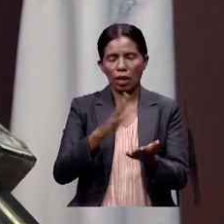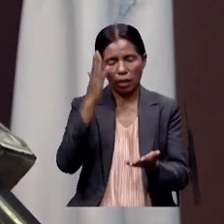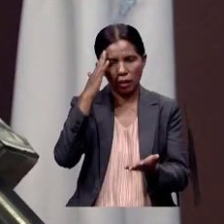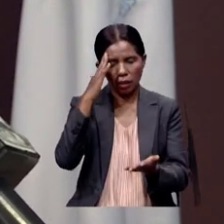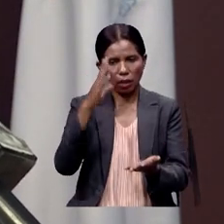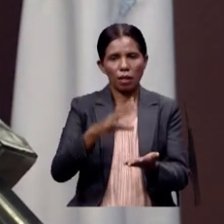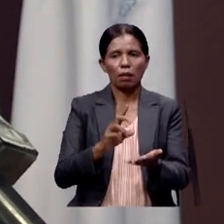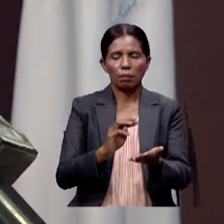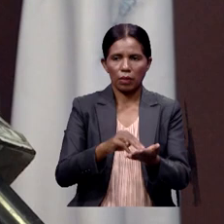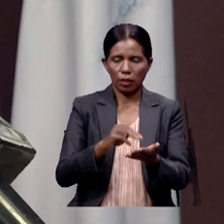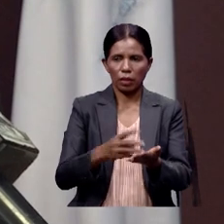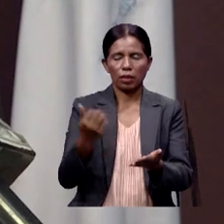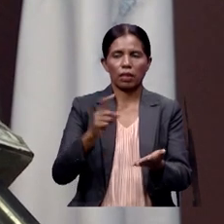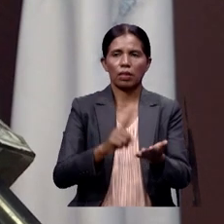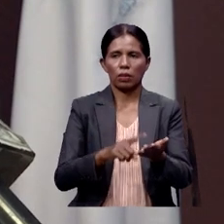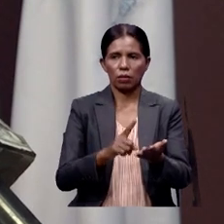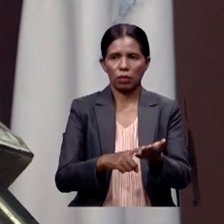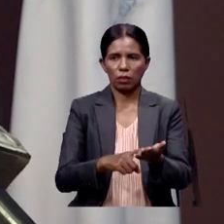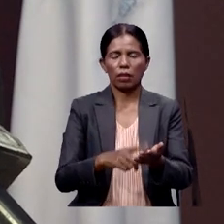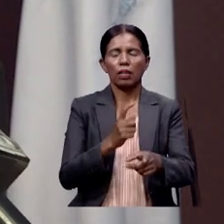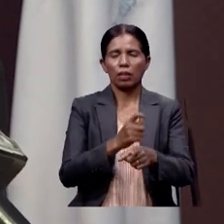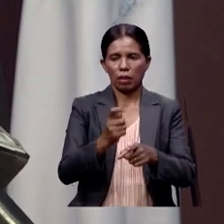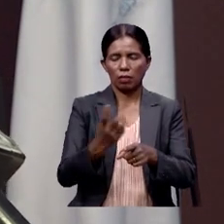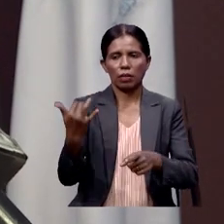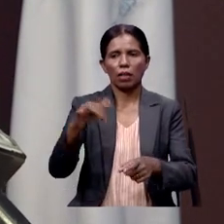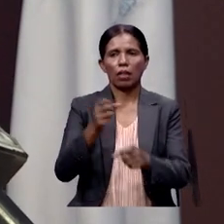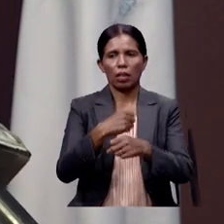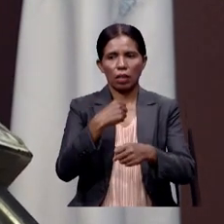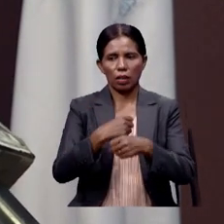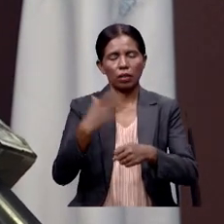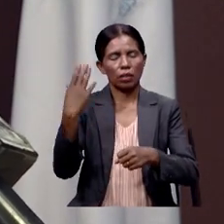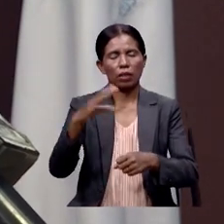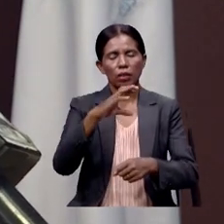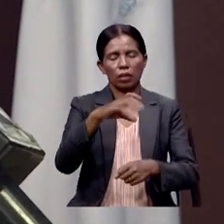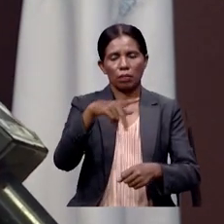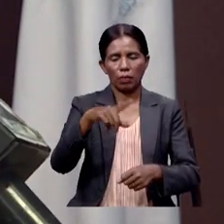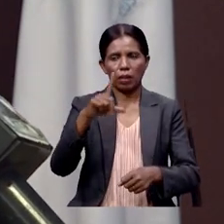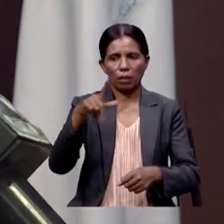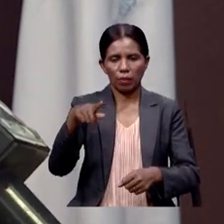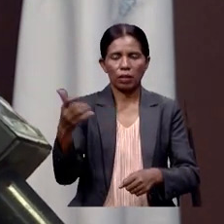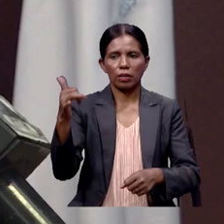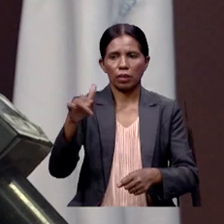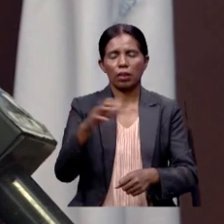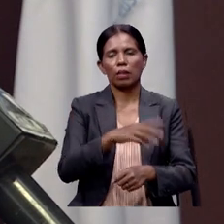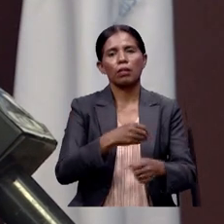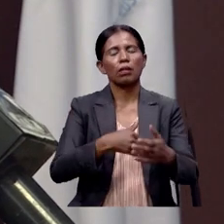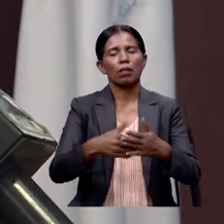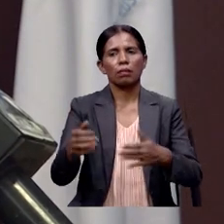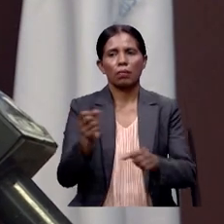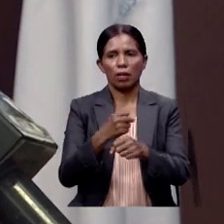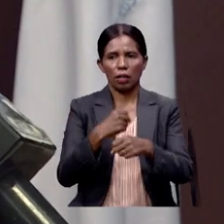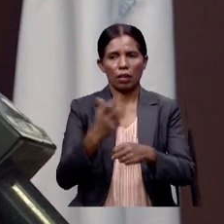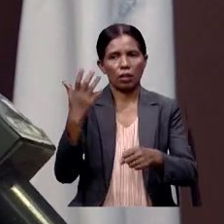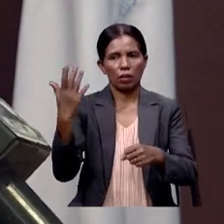vema que discutir durante treinamento ser na vema halo e CPLP nações CPLP sira e mos da laruma bele halamos